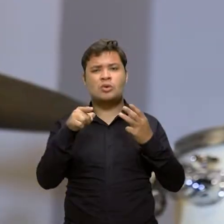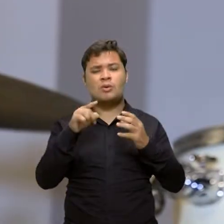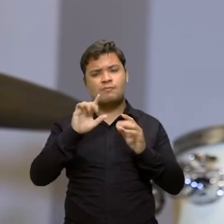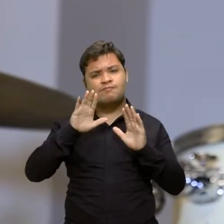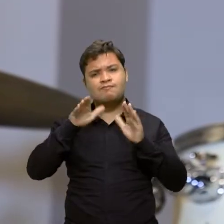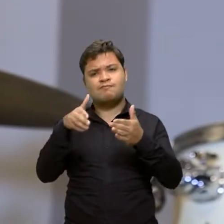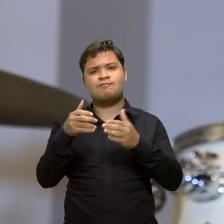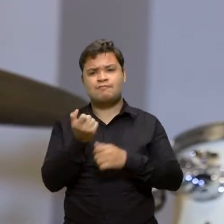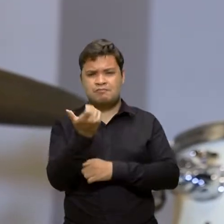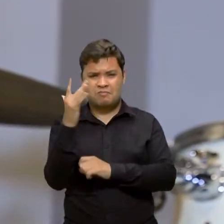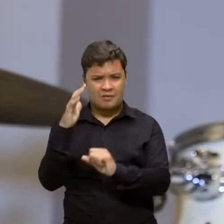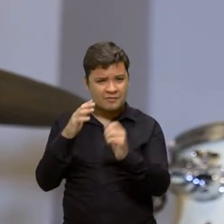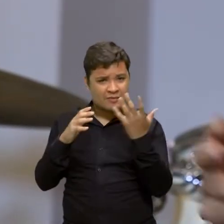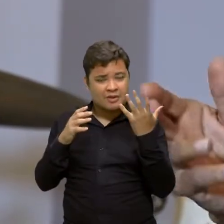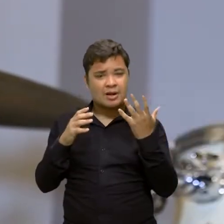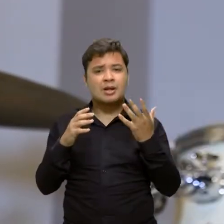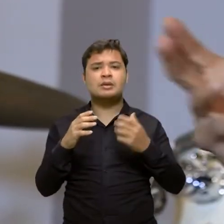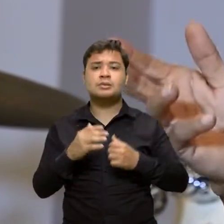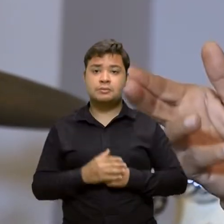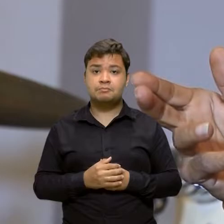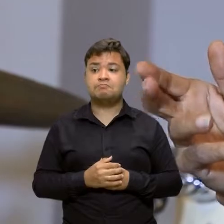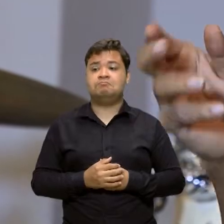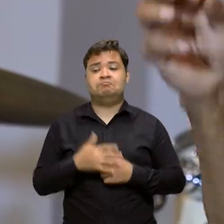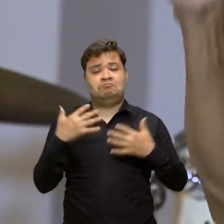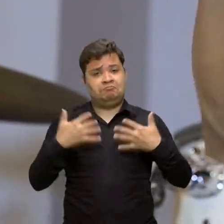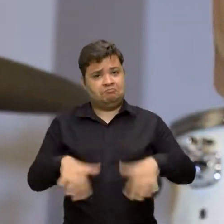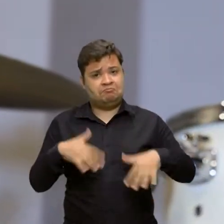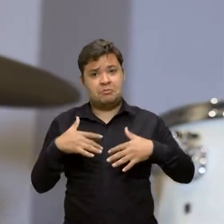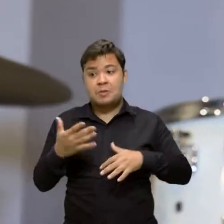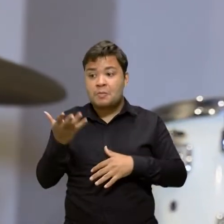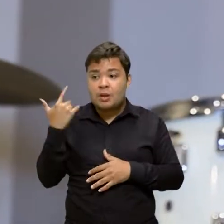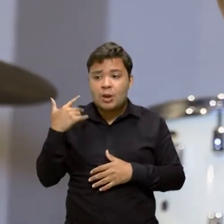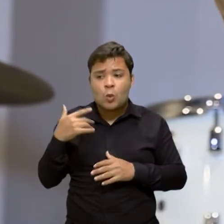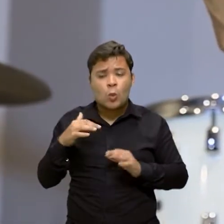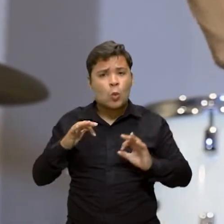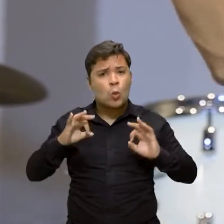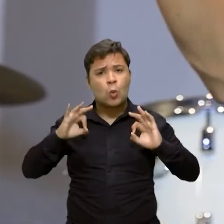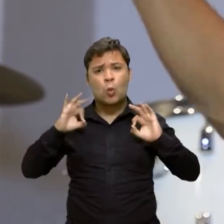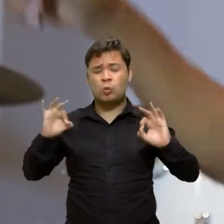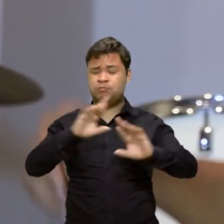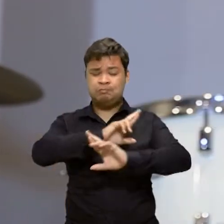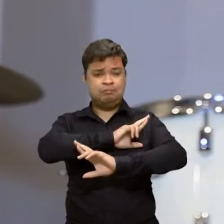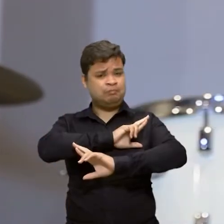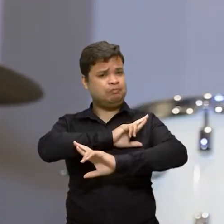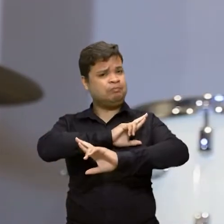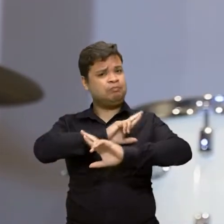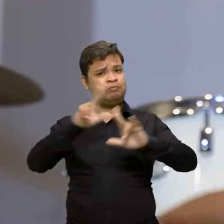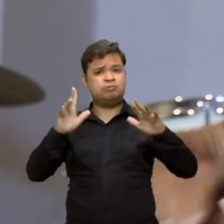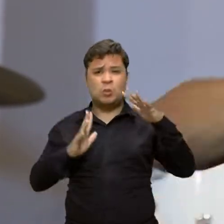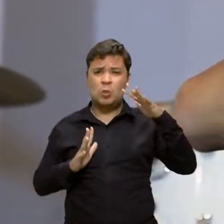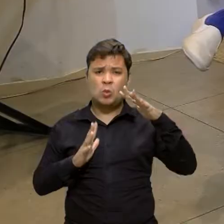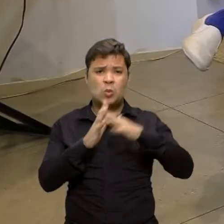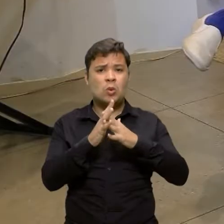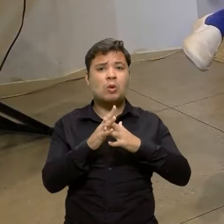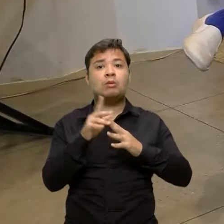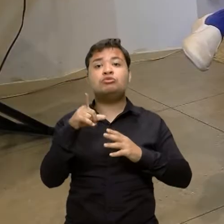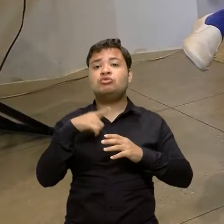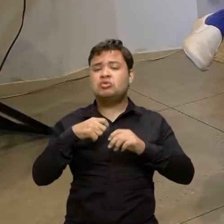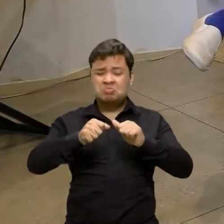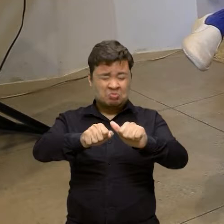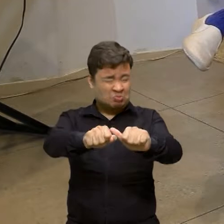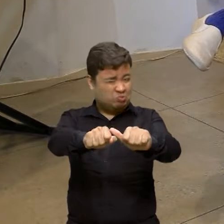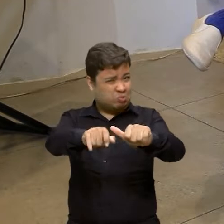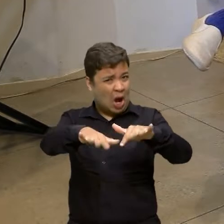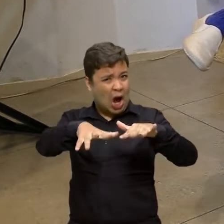Isso, cara, bicho, foi assim, para aquela época, foi uma coisa surreal mesmo. Né? Lotaram a